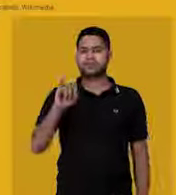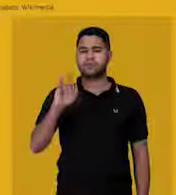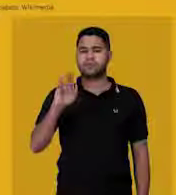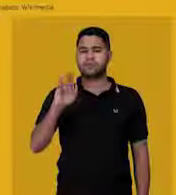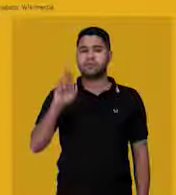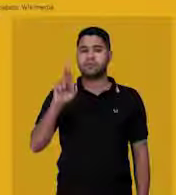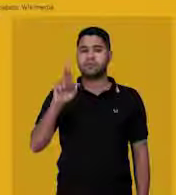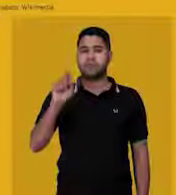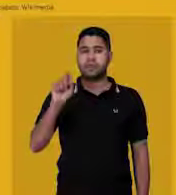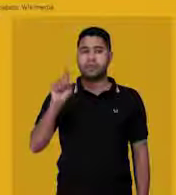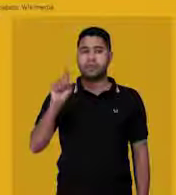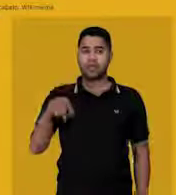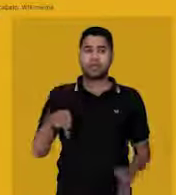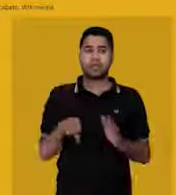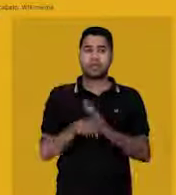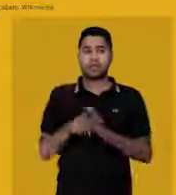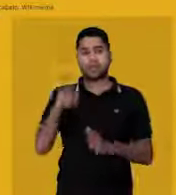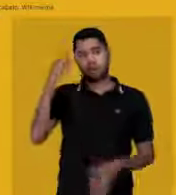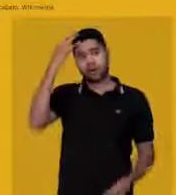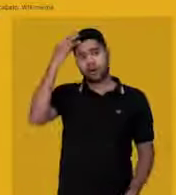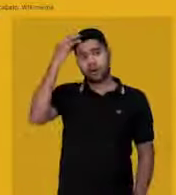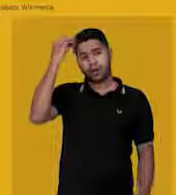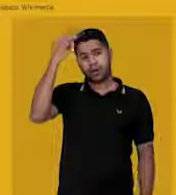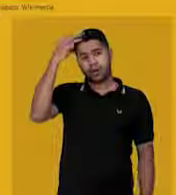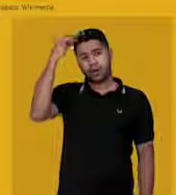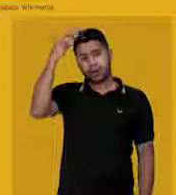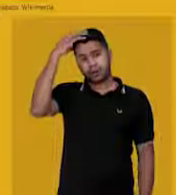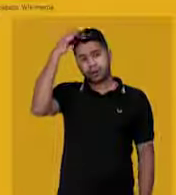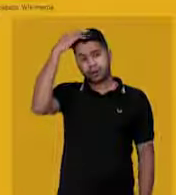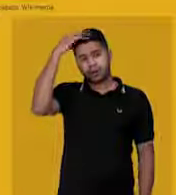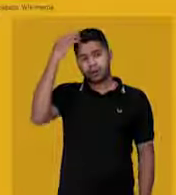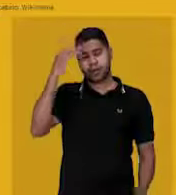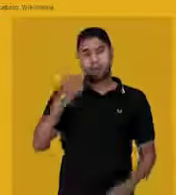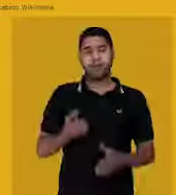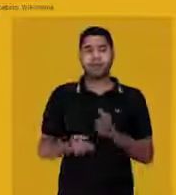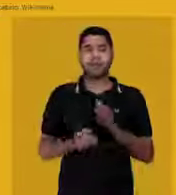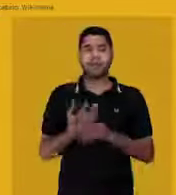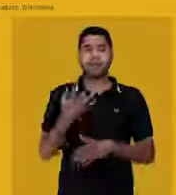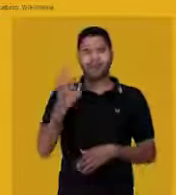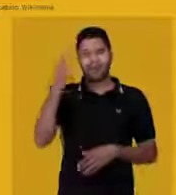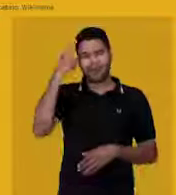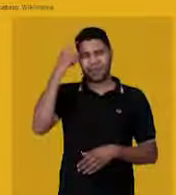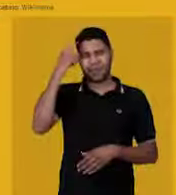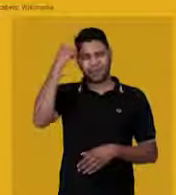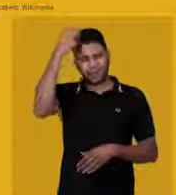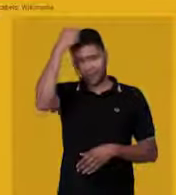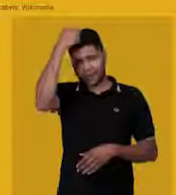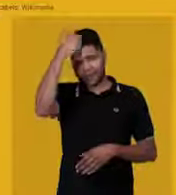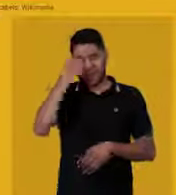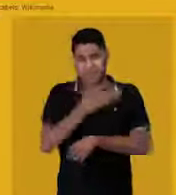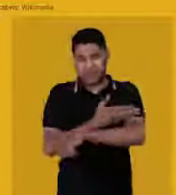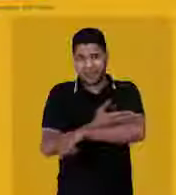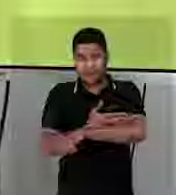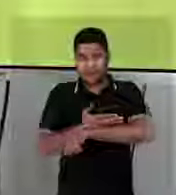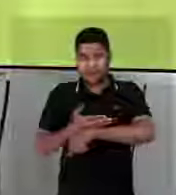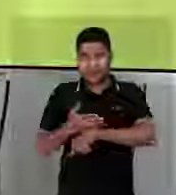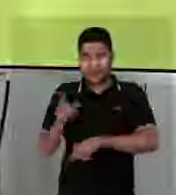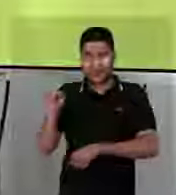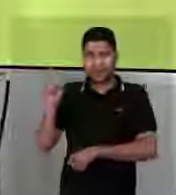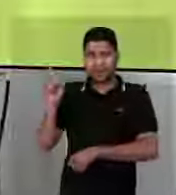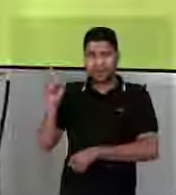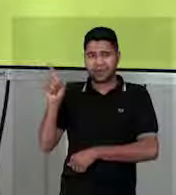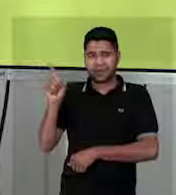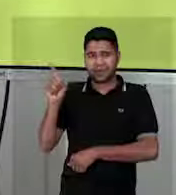cabelo, né? Que é uma doença que atinge os cabelos e formam nódulos brancos. Esses nódulos que vocês podem ver aqui